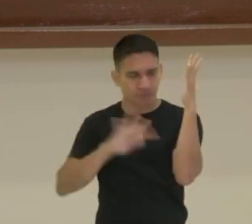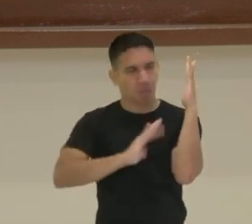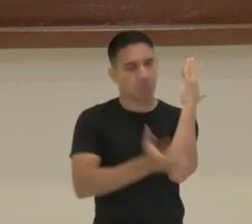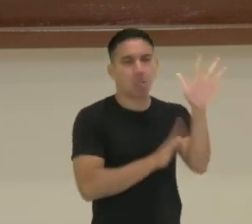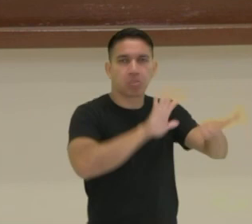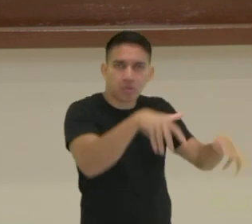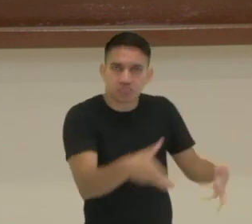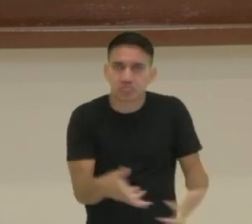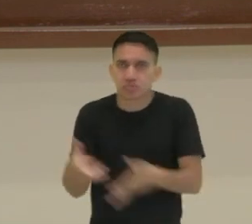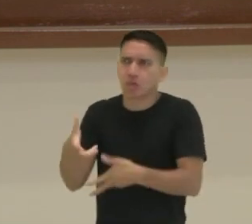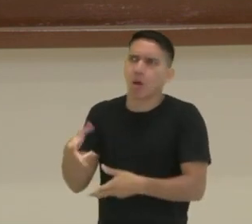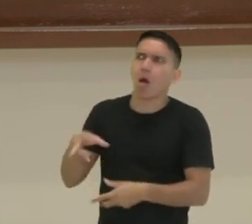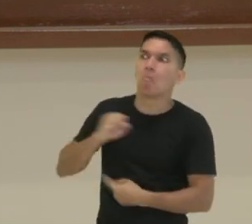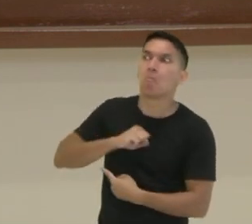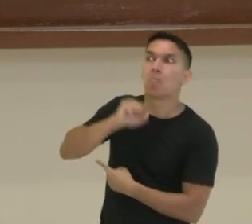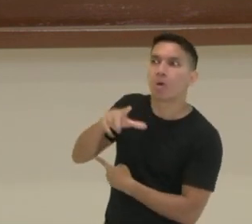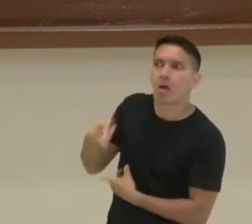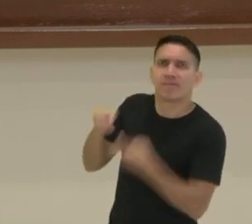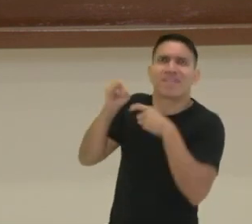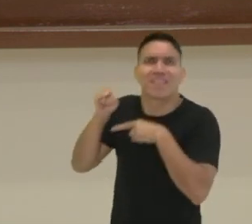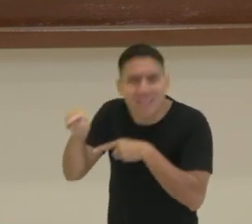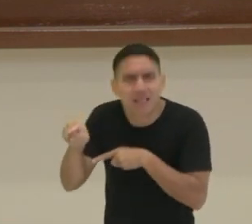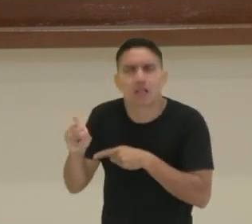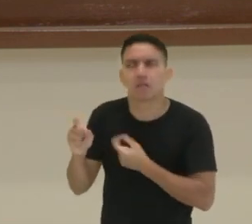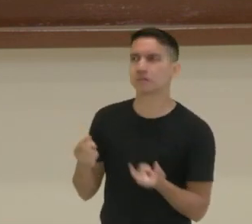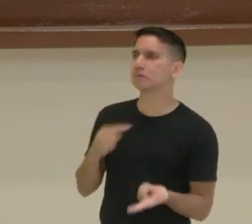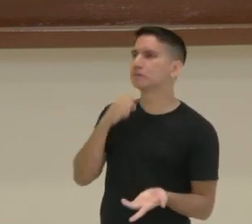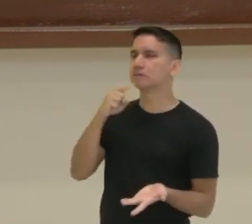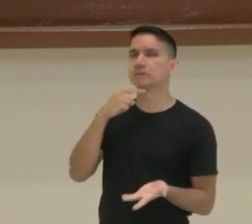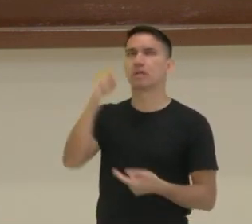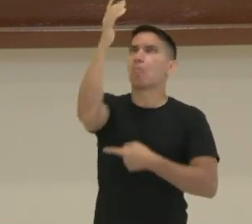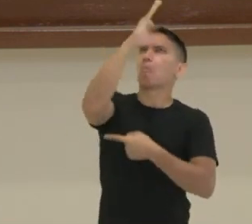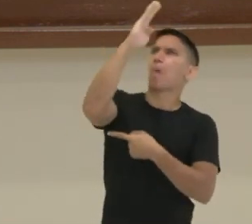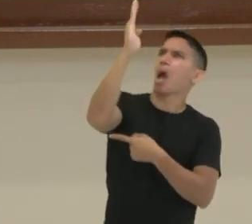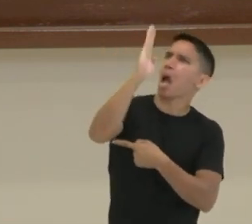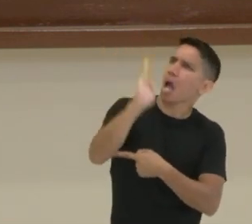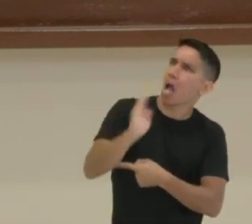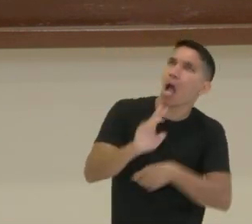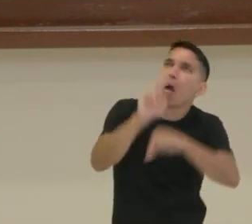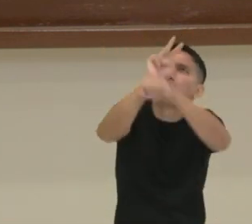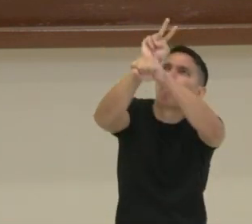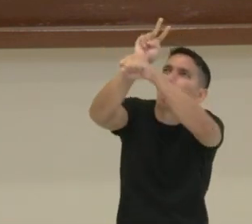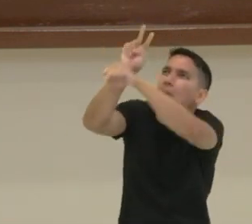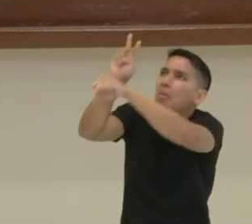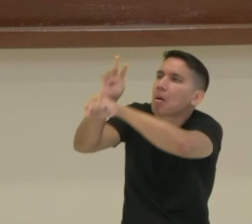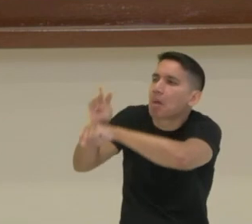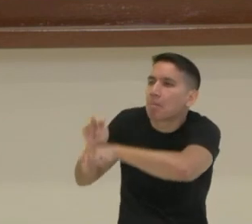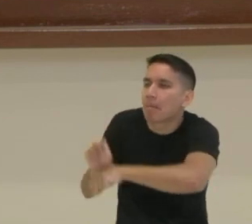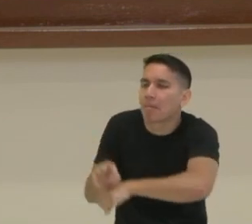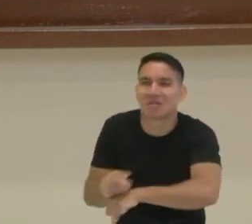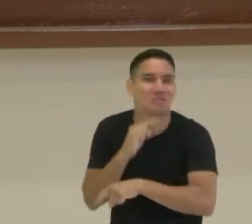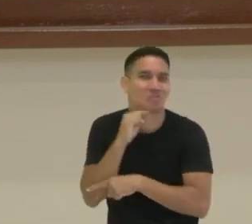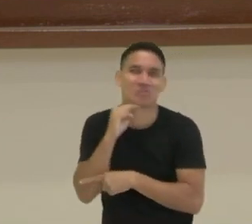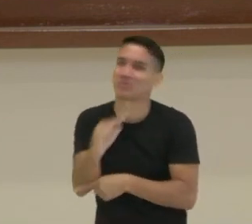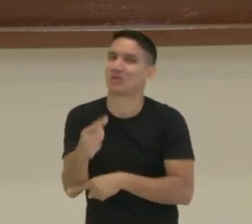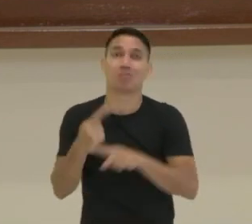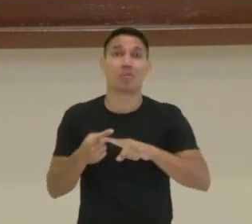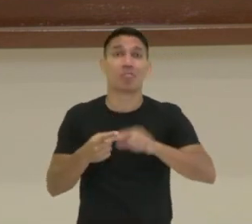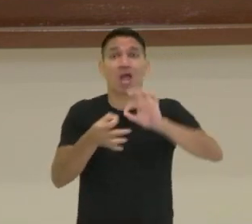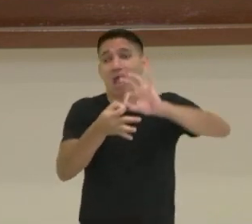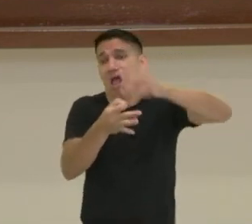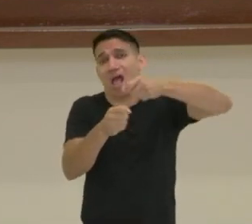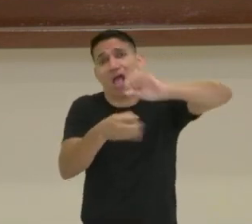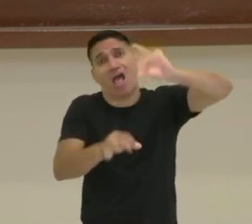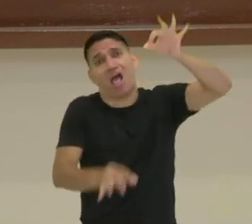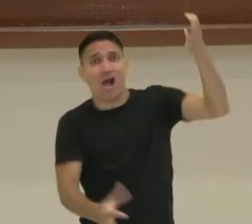portugueses entenderam que não era possível vigiar todo o litoral brasileiro, porque a extensão é muito grande, então o